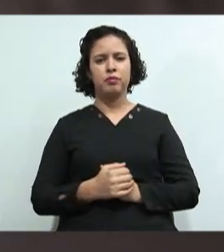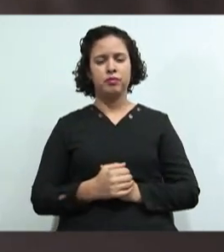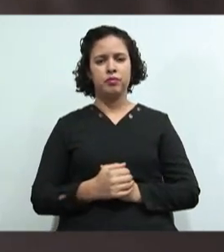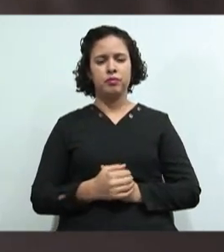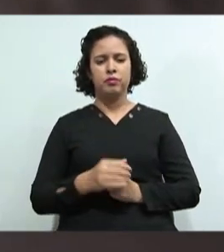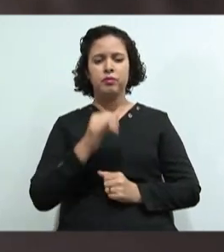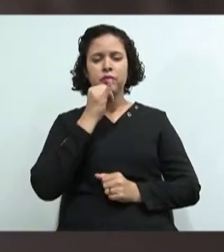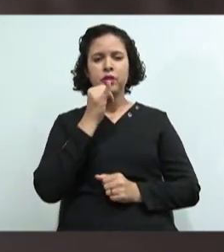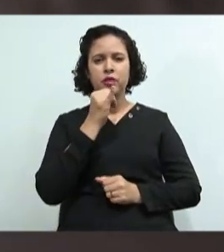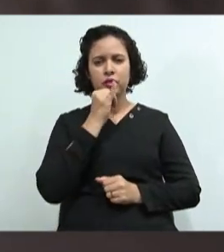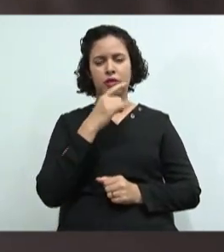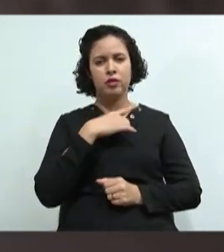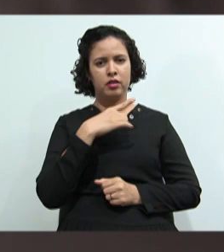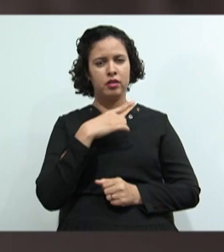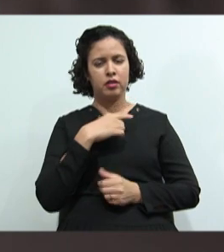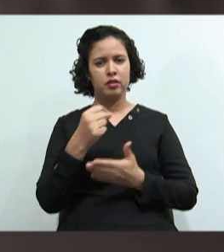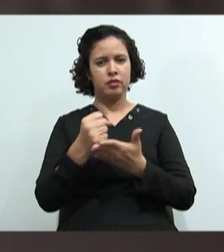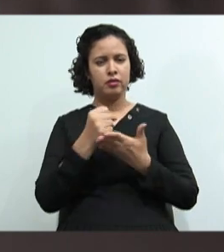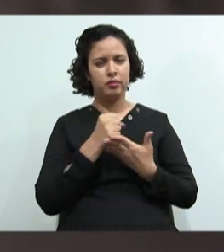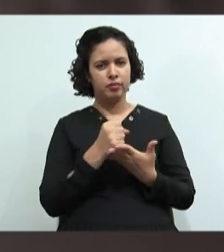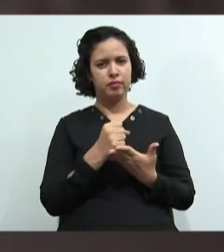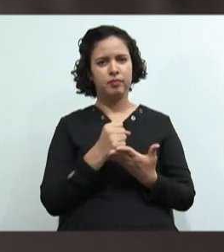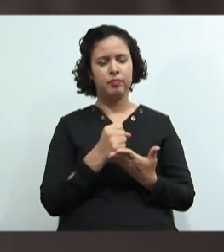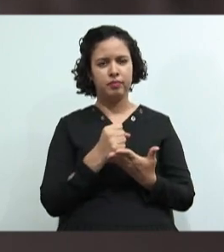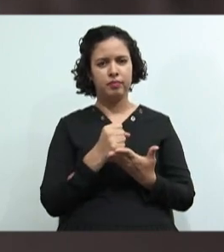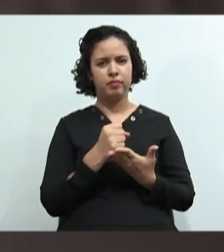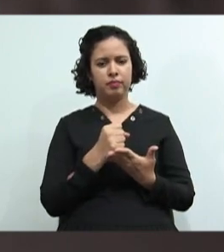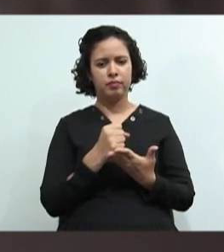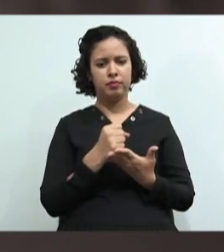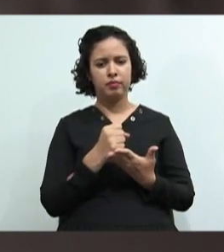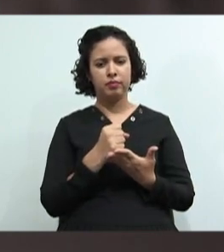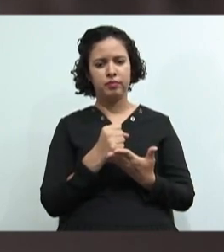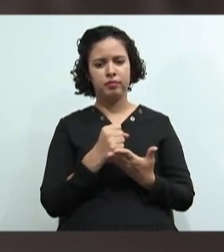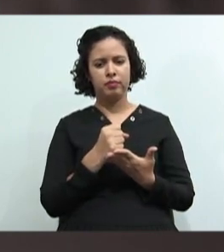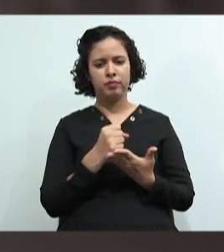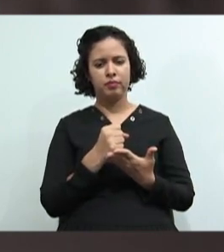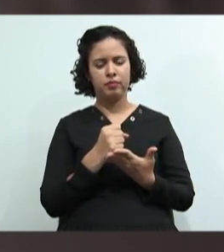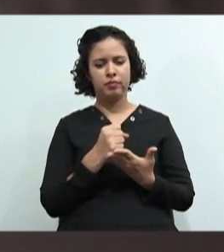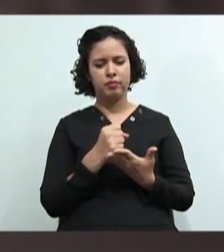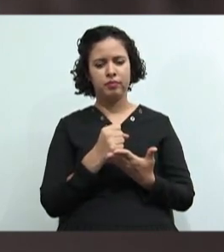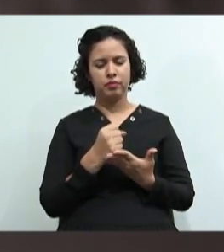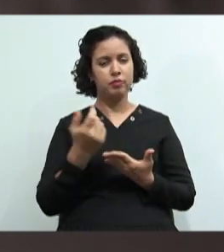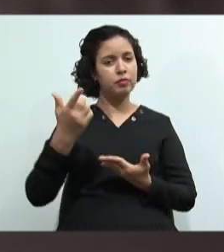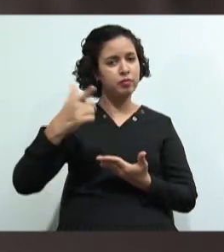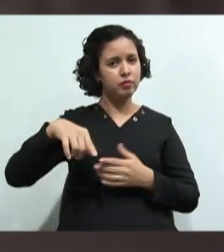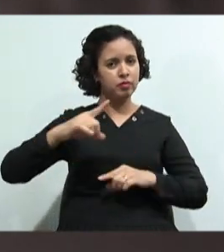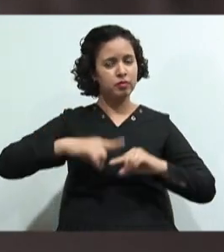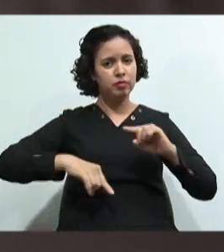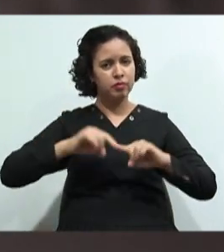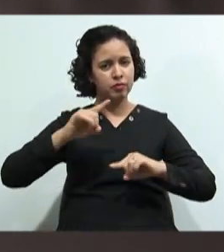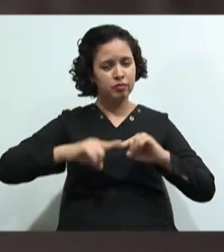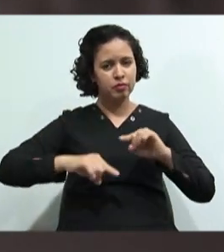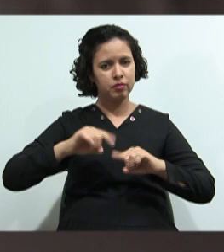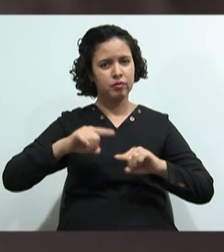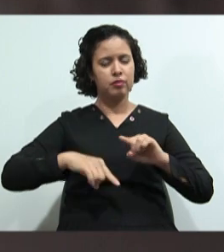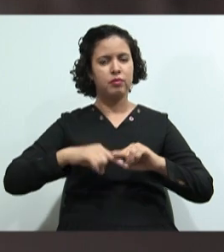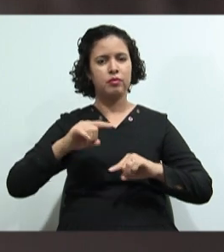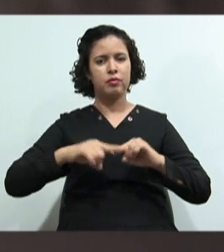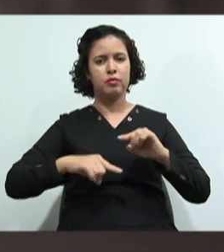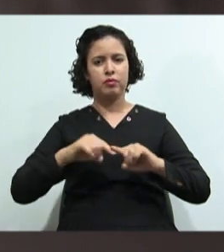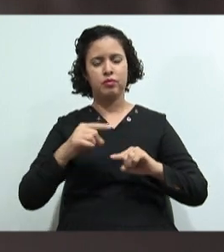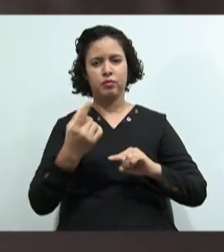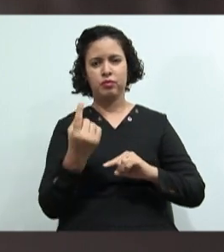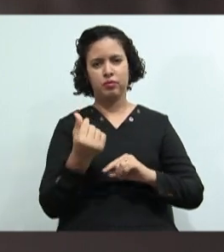supor, de repente tem uma demanda que a gente percebe que o público externo está procurando mais por produtos com